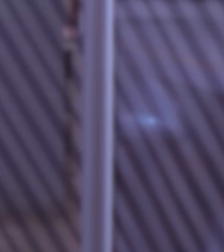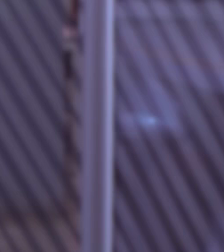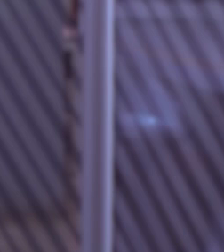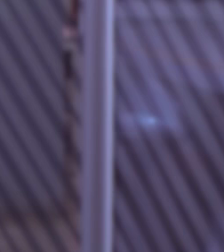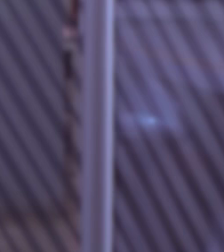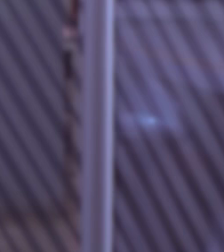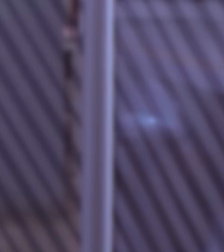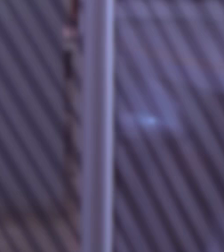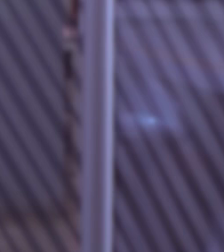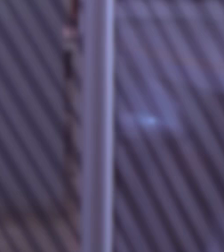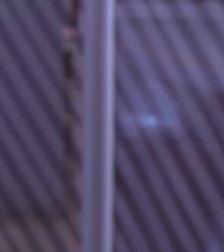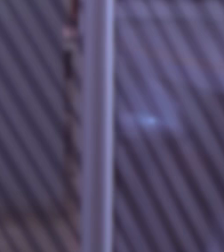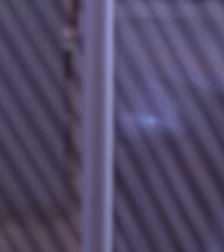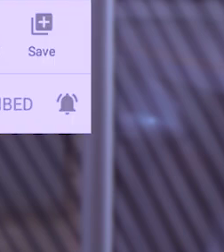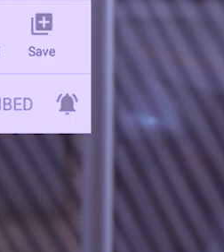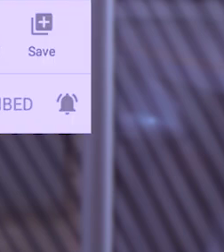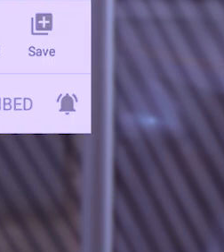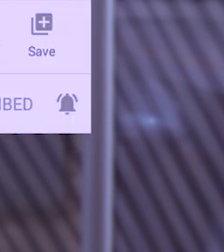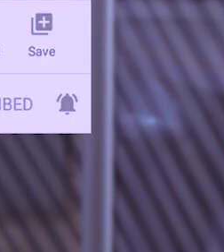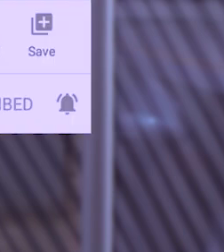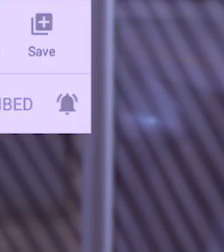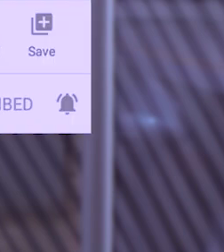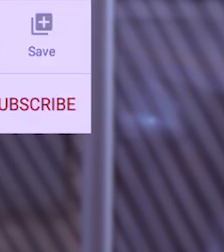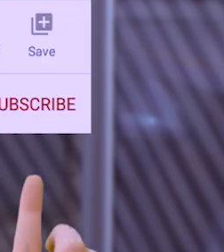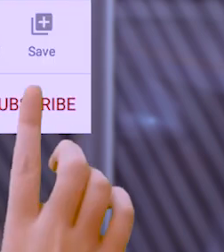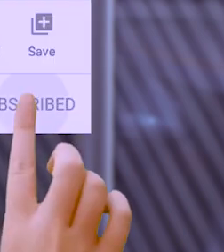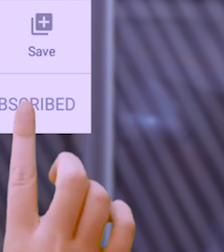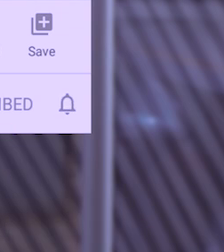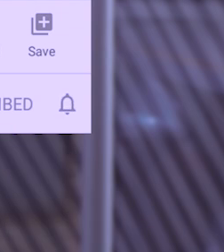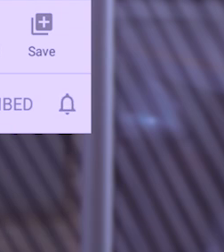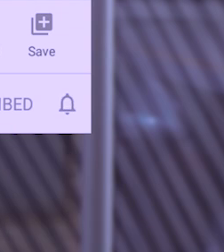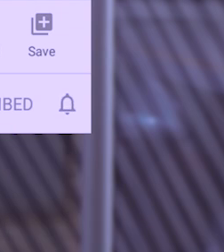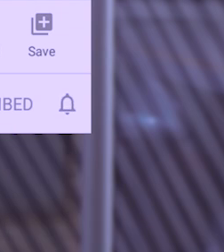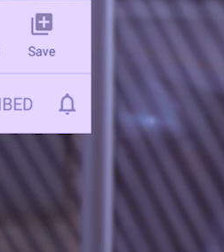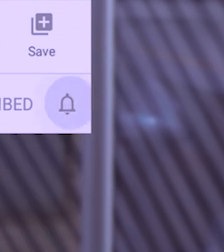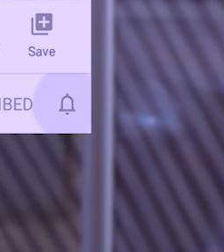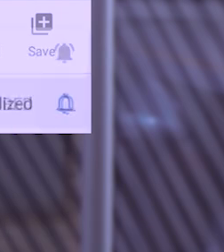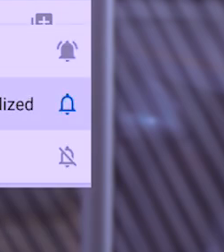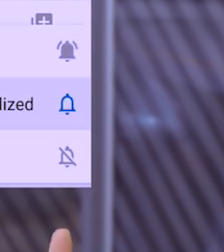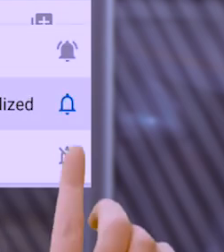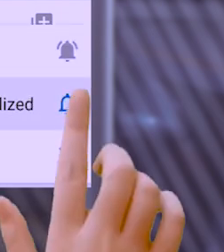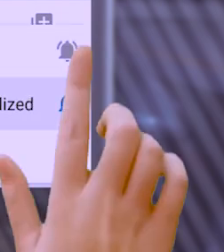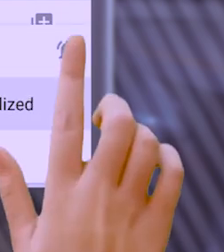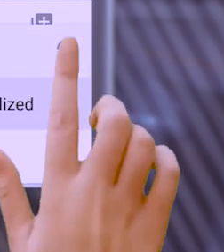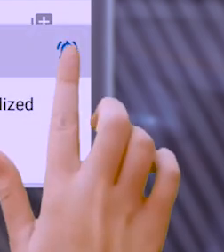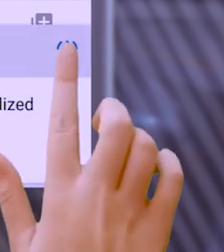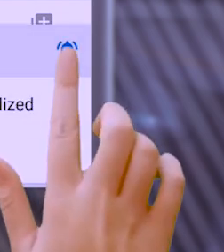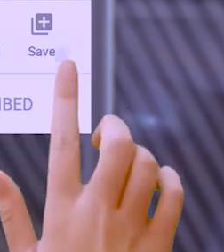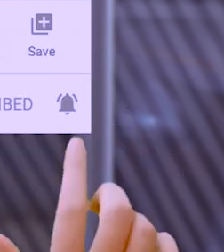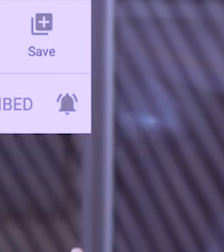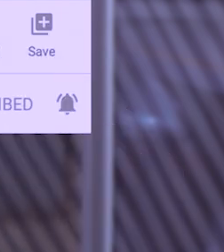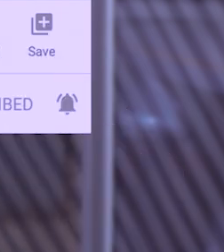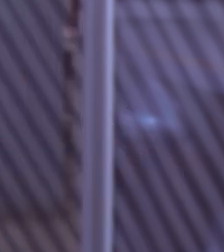Para obter mais informações, não se esqueça de curtir e subscrever no canal social media GMNTV e clique também no botão